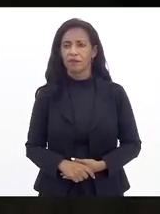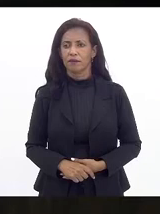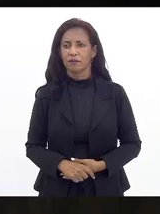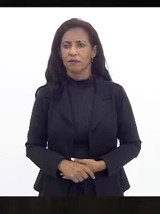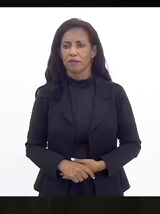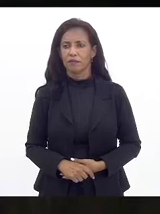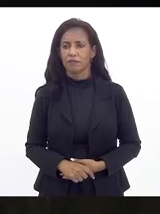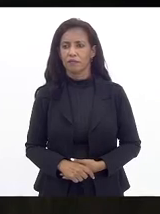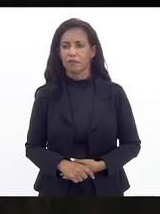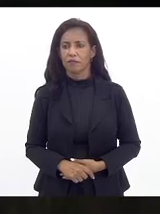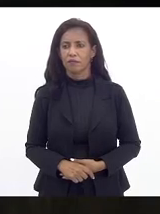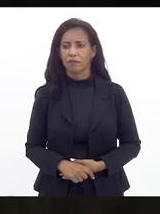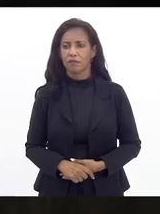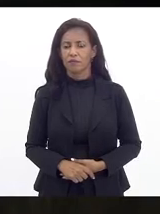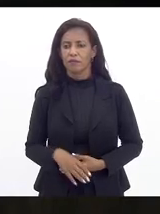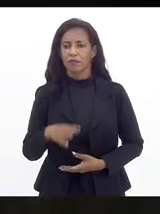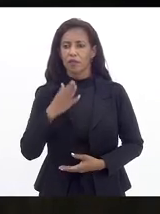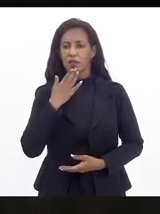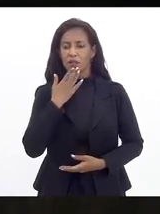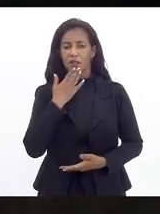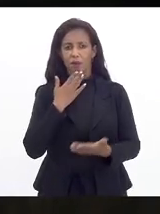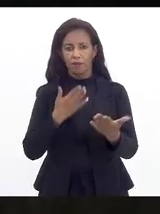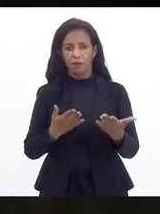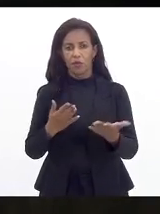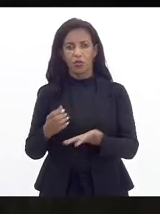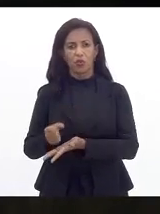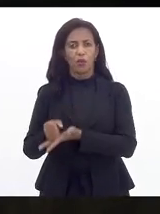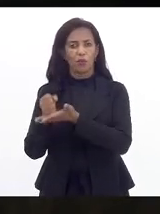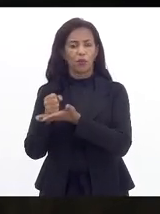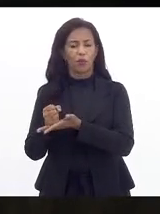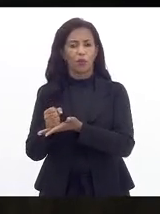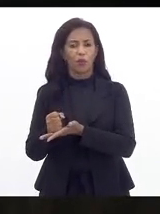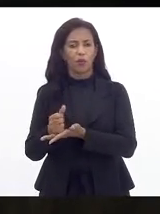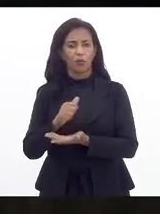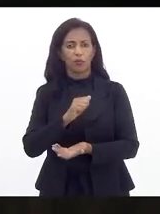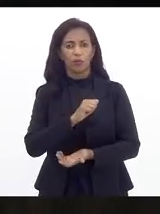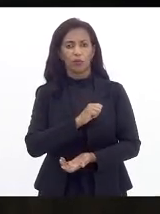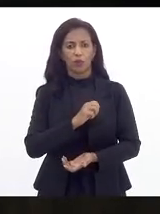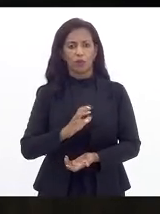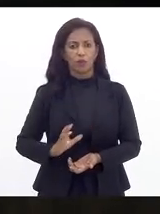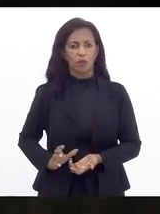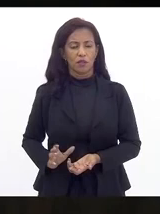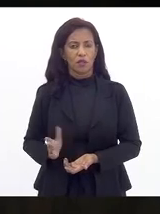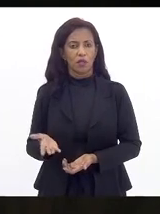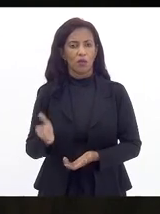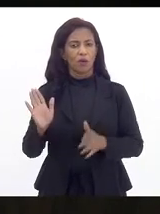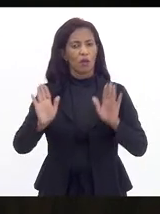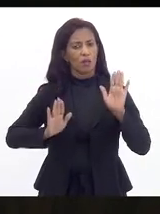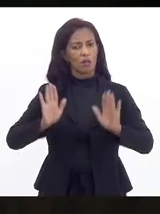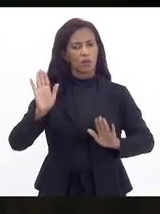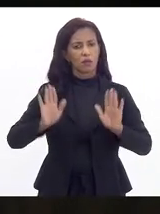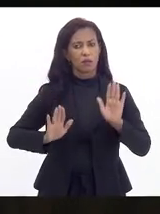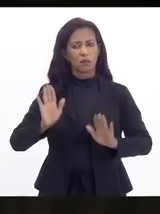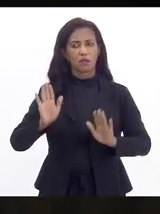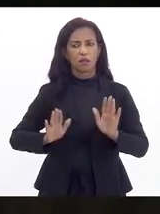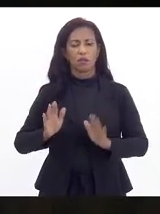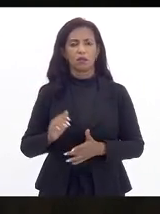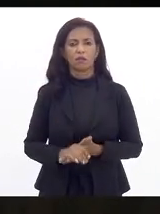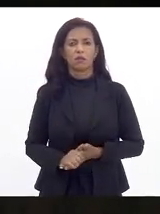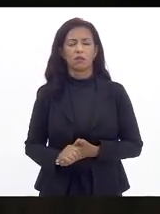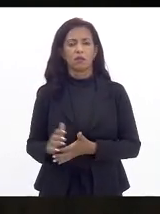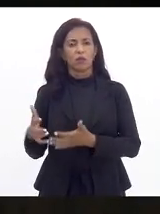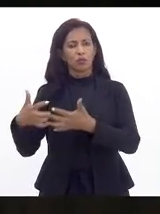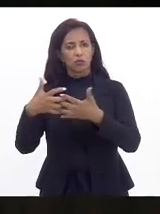deputada enfermeira Regiane e pedir o apoio aí do nosso presidente André Ciliano com relação às licitações das carretas